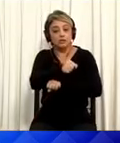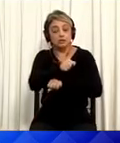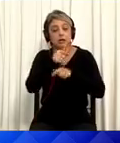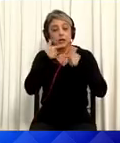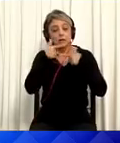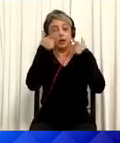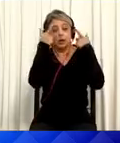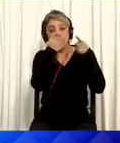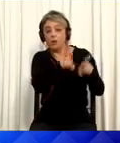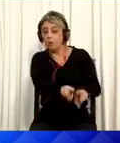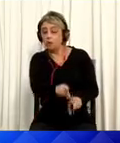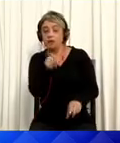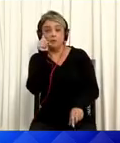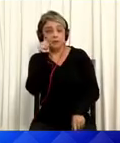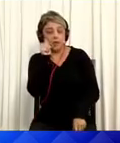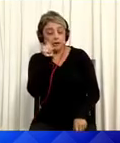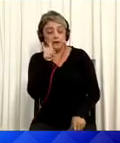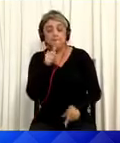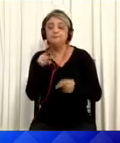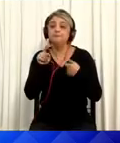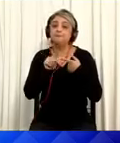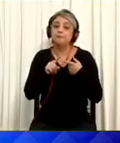contra a violência contra as mulheres,